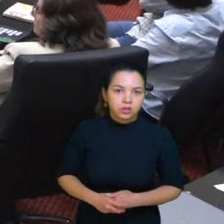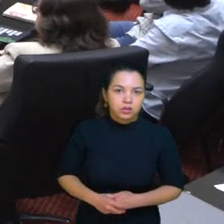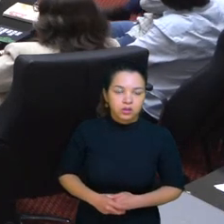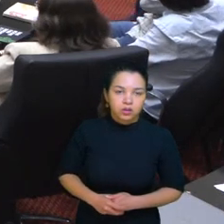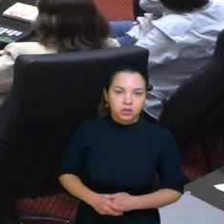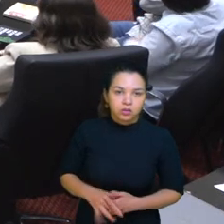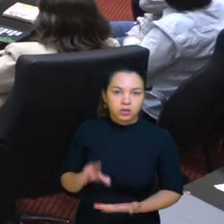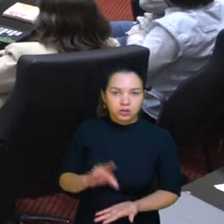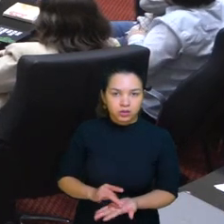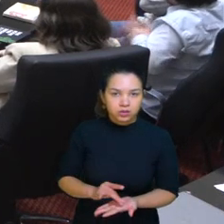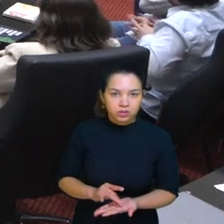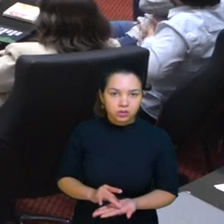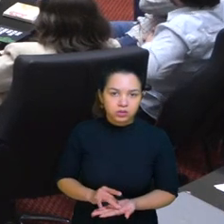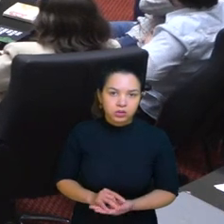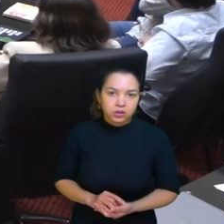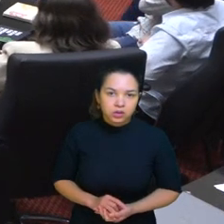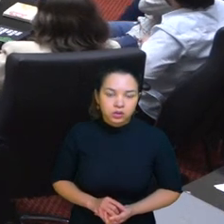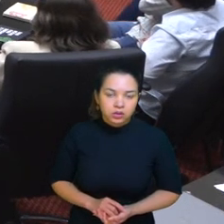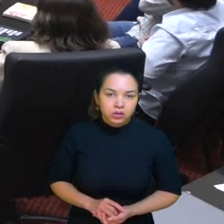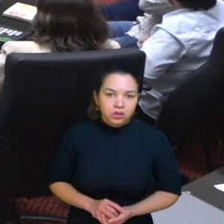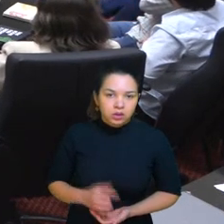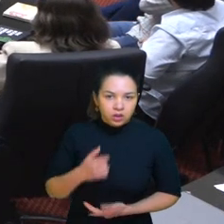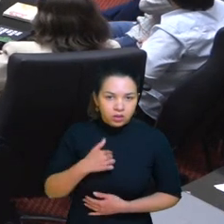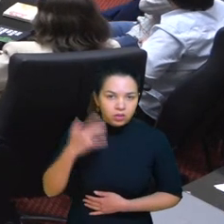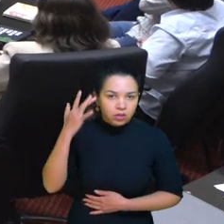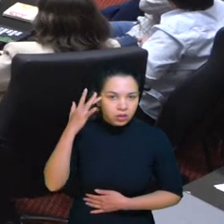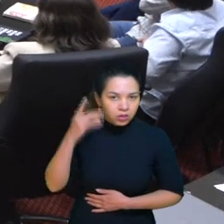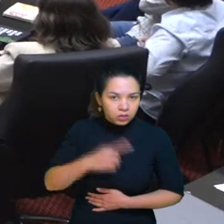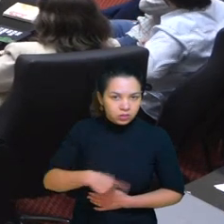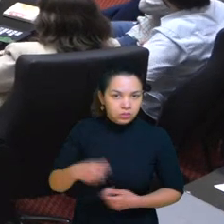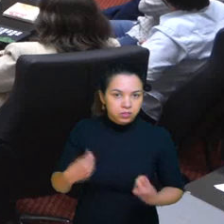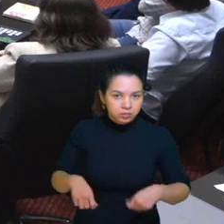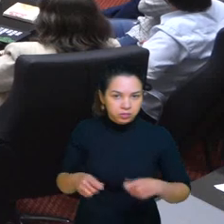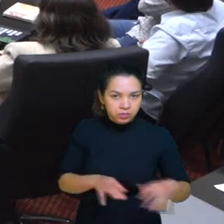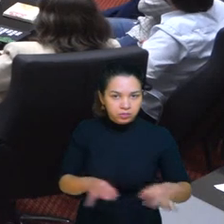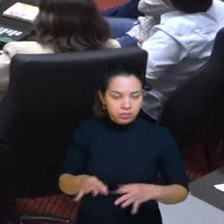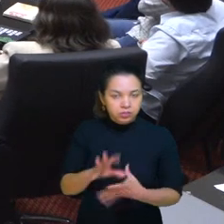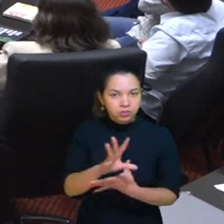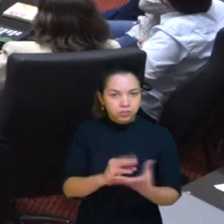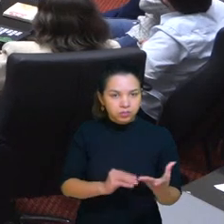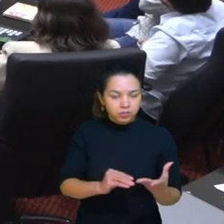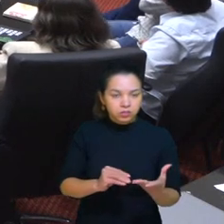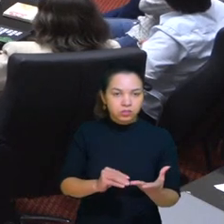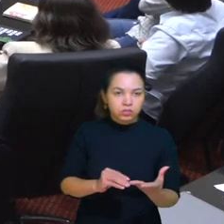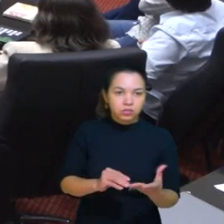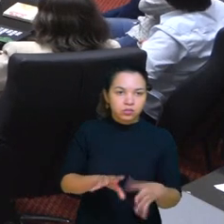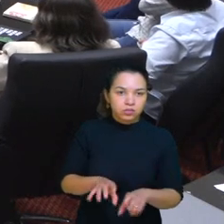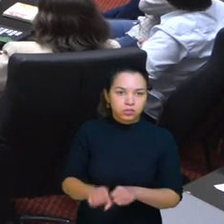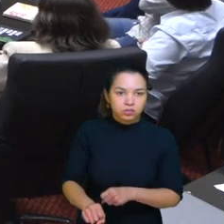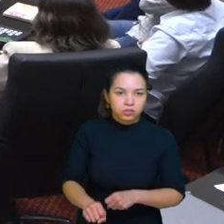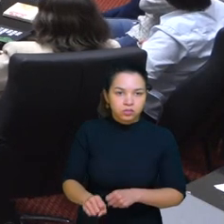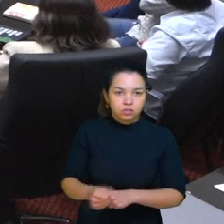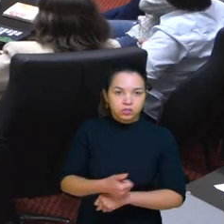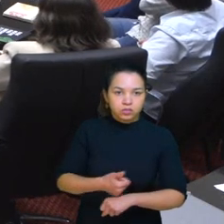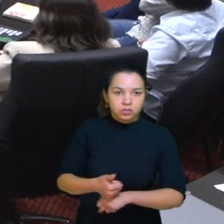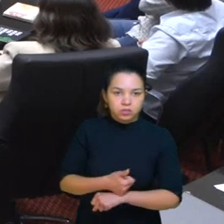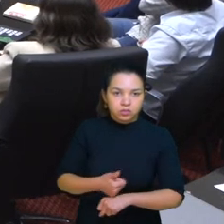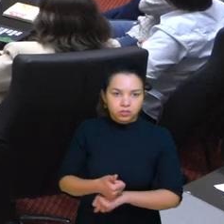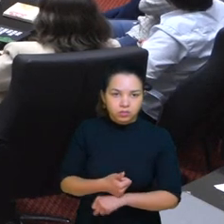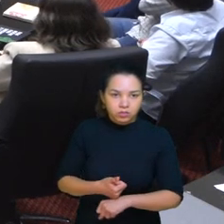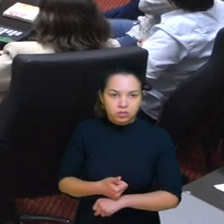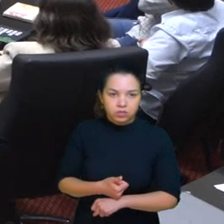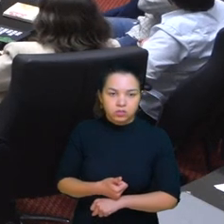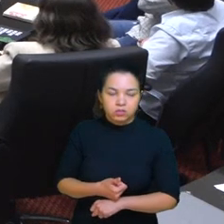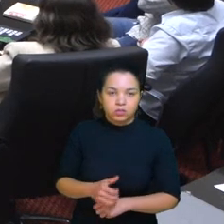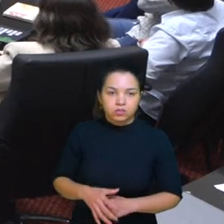eh a gente precisa é definir um modelo de formação profissional que supera o que tá hoje colocado assim essa